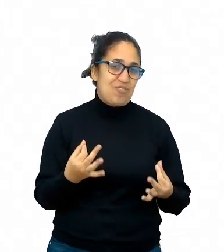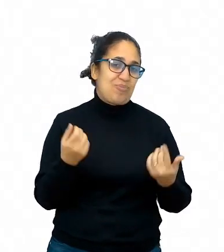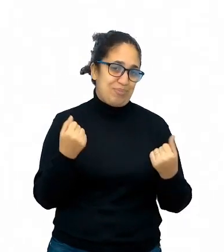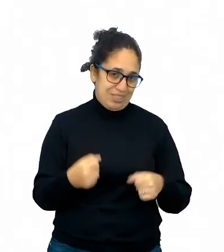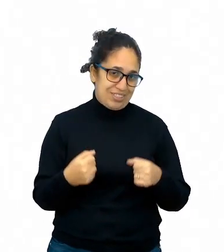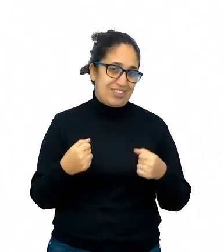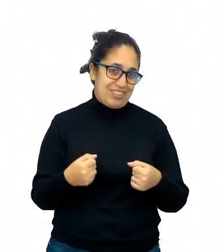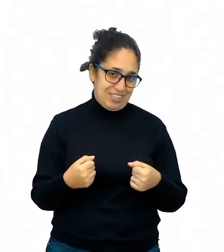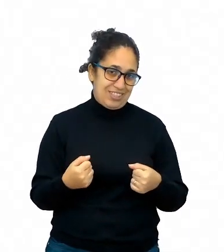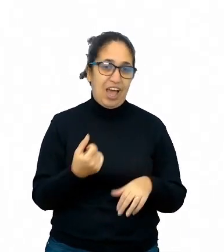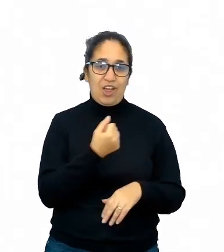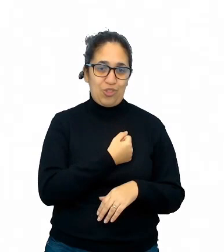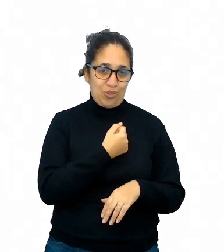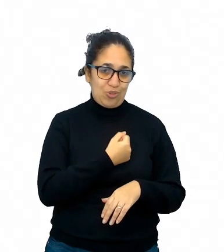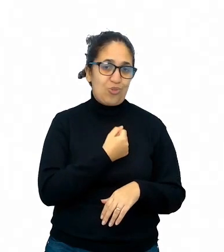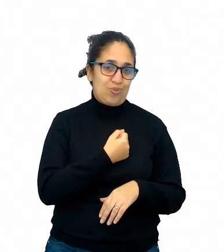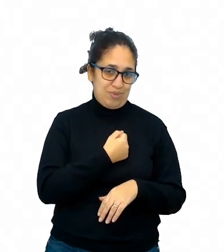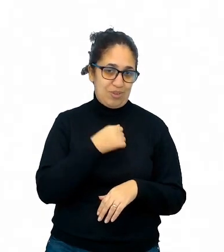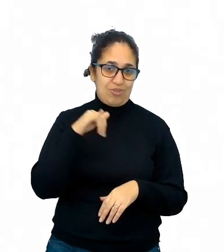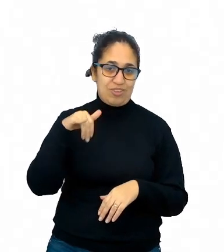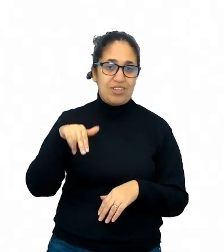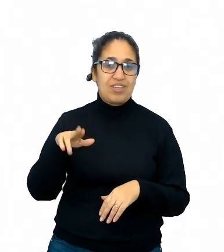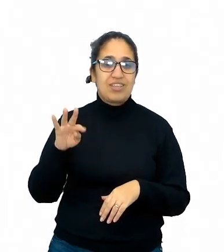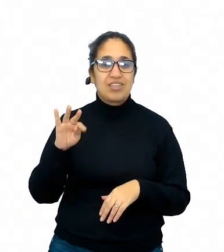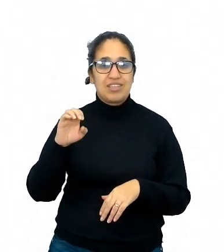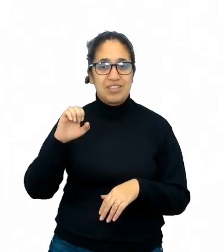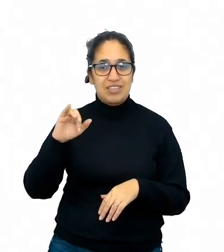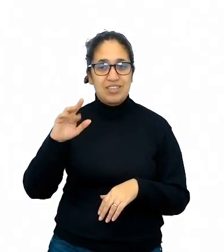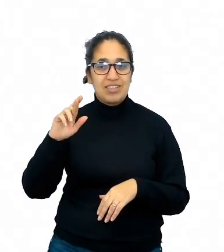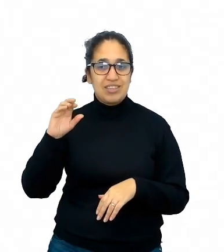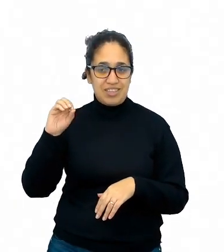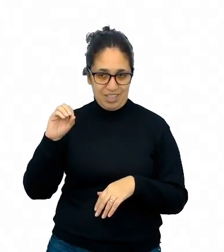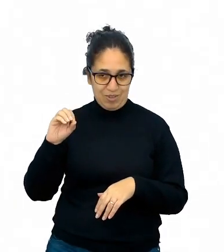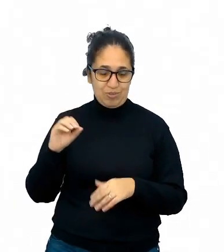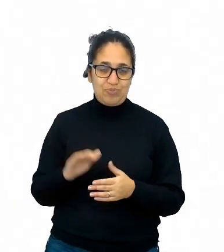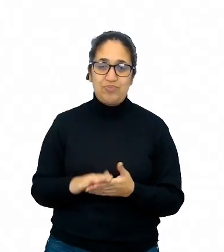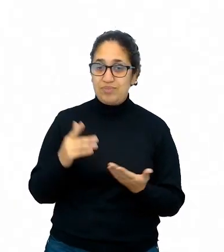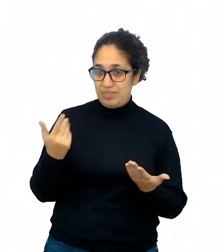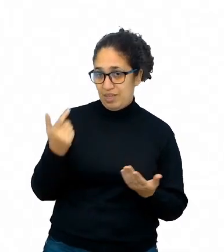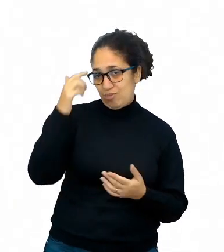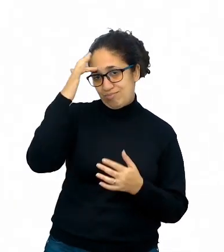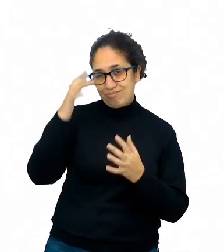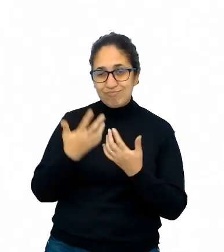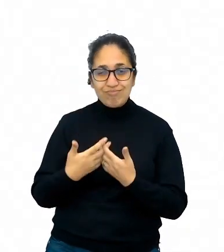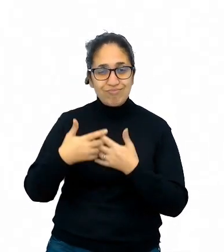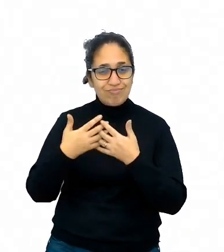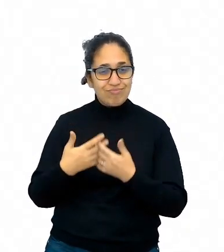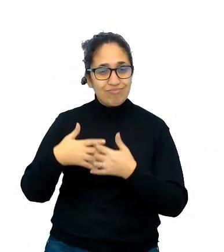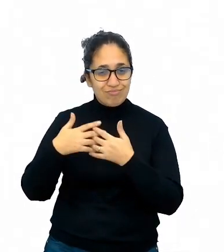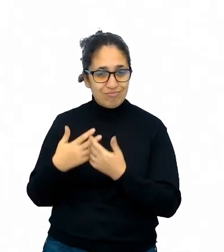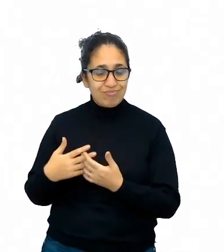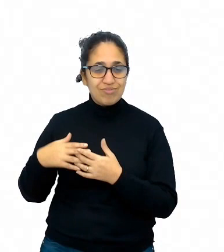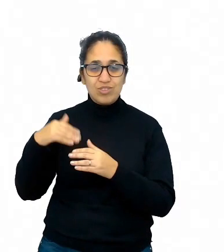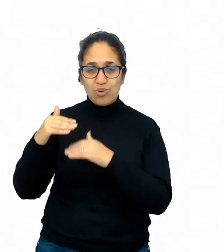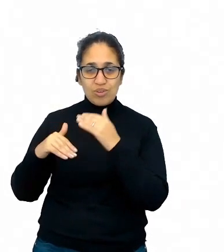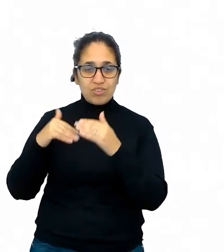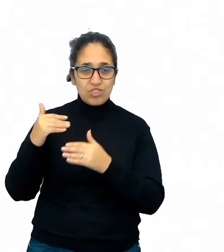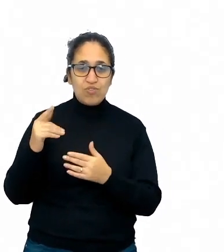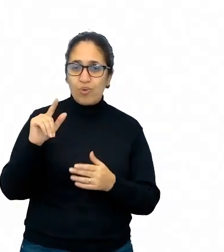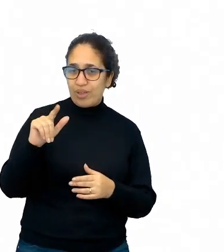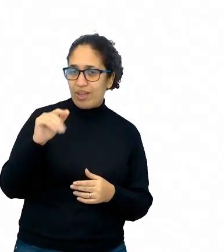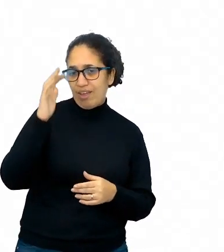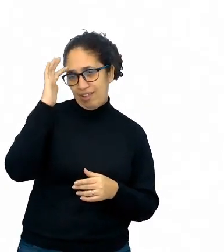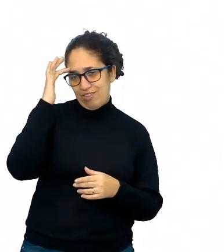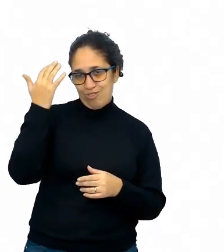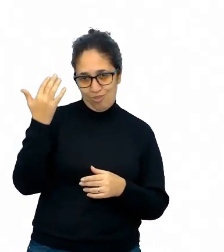está tratando dos números inteiros, tá? Então, os processos cognitivos que a gente tem aí que são envolvidos: o